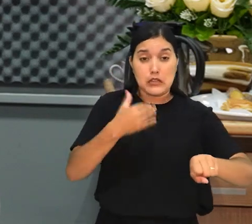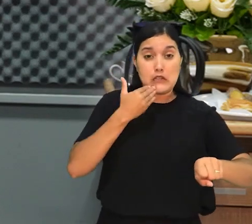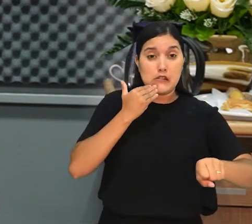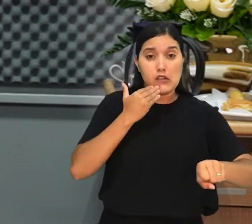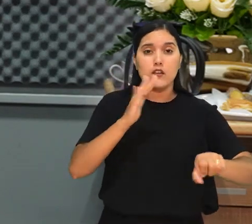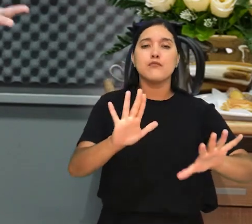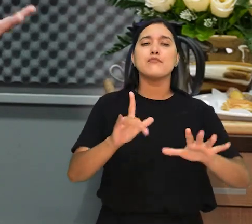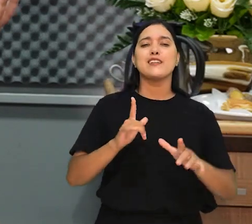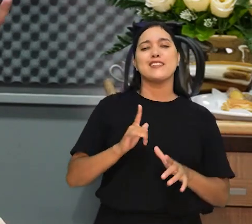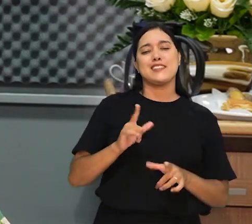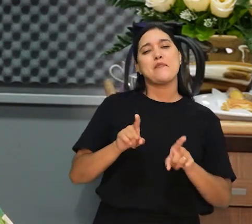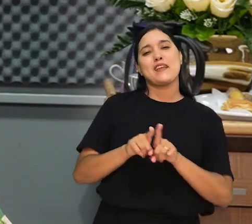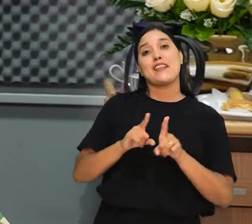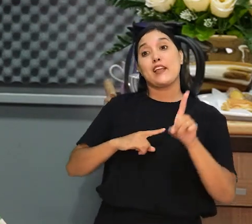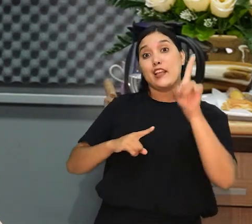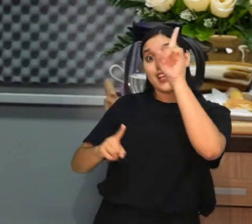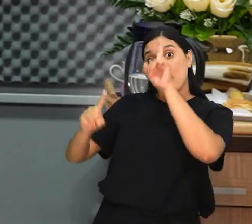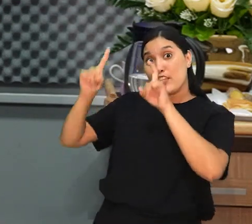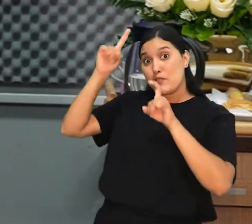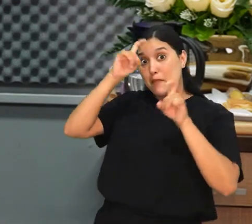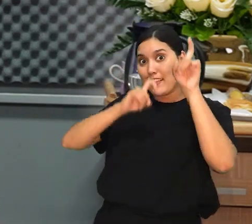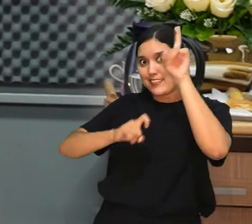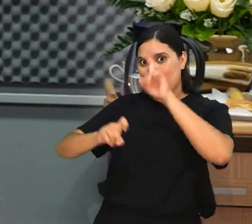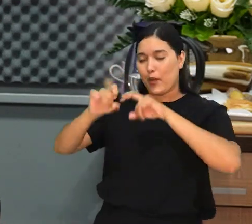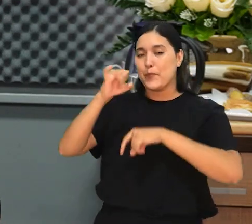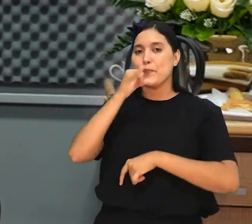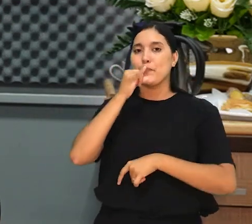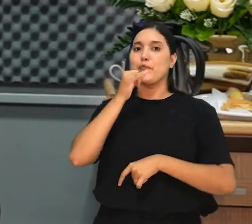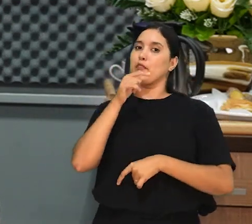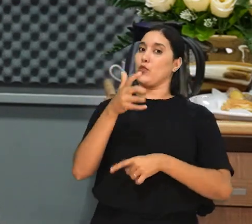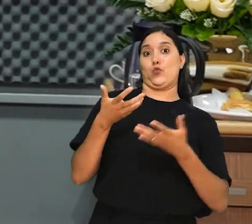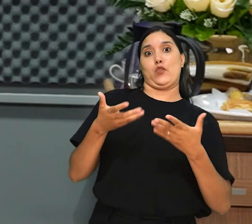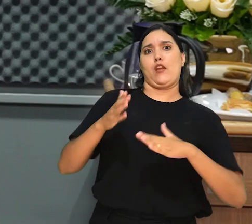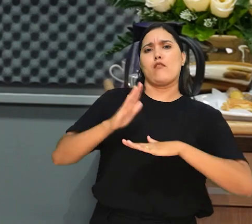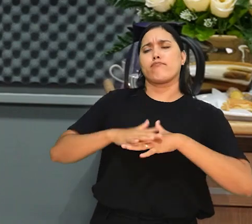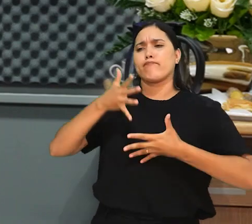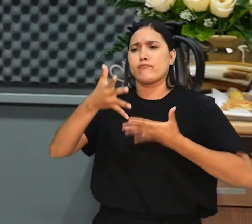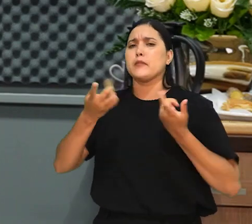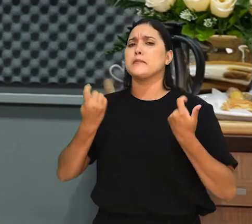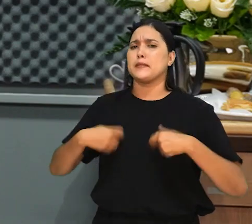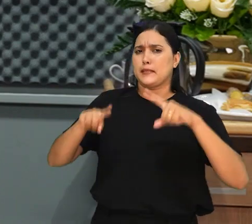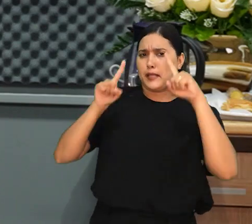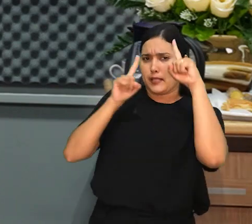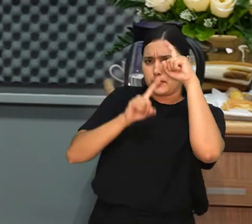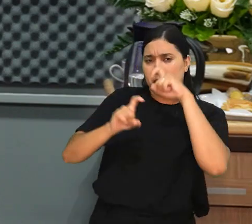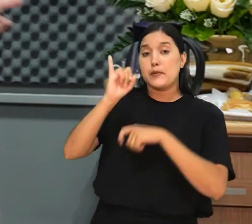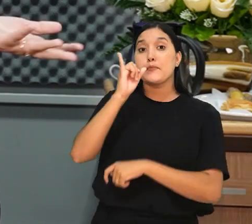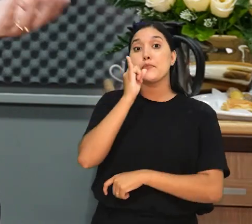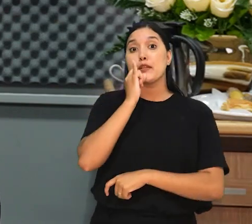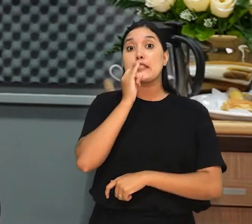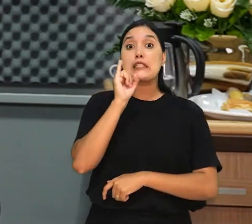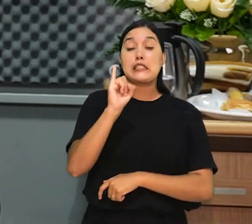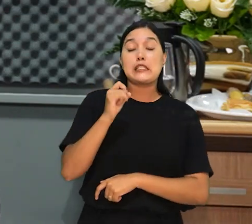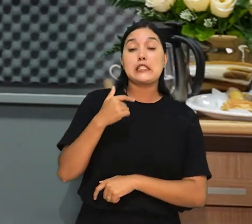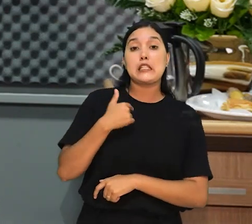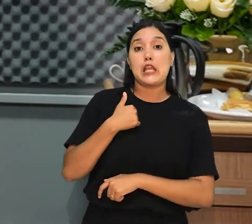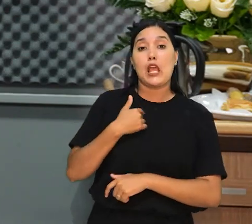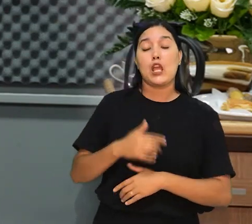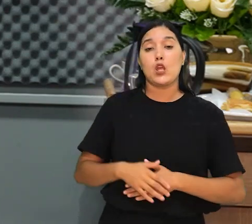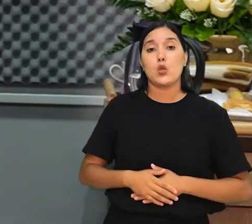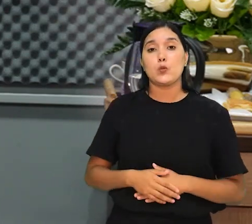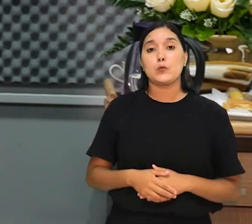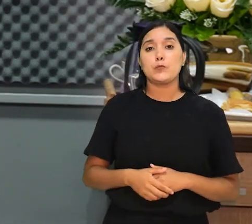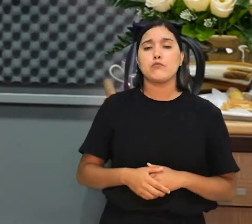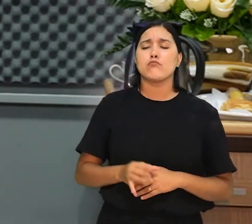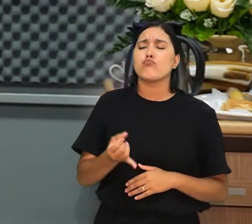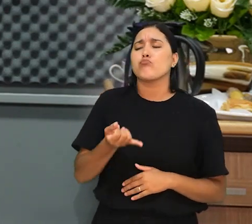travada. Também tem a questão da expressão facial, né? Para você falar, tem que fazer toda a expressão. Por exemplo, se eu disser que